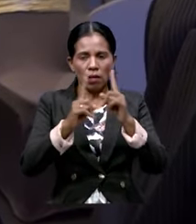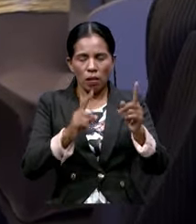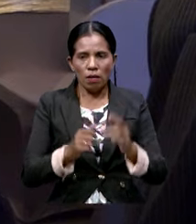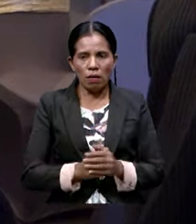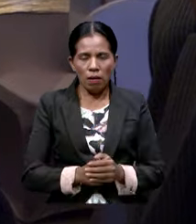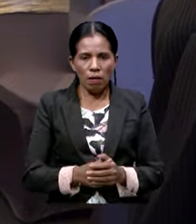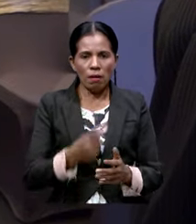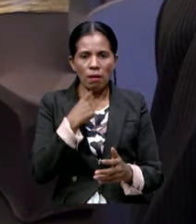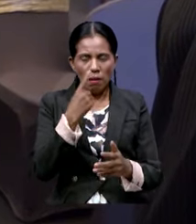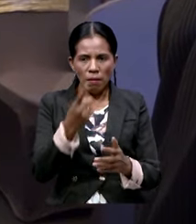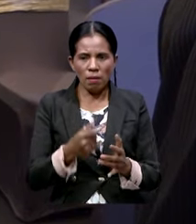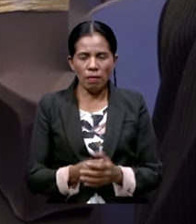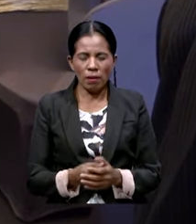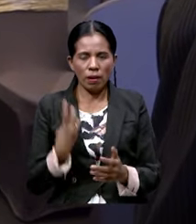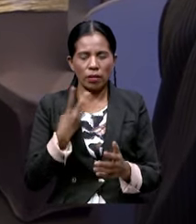dalam ida kuliah de